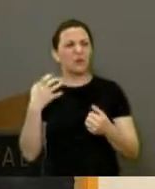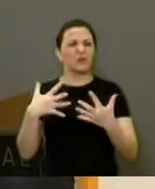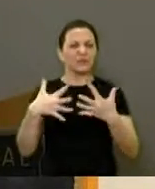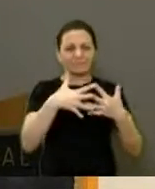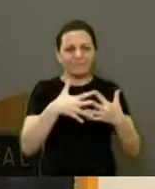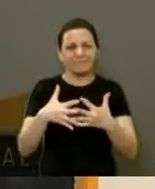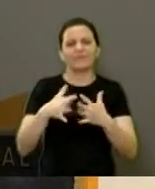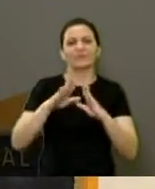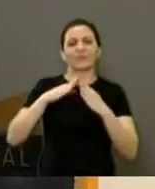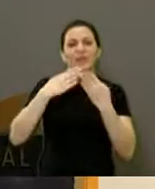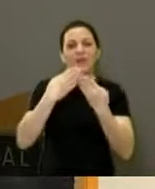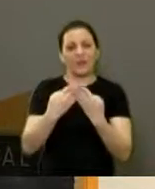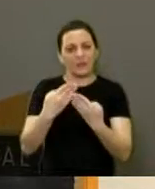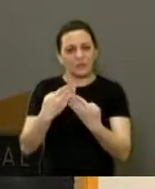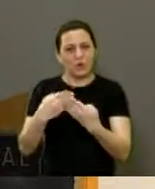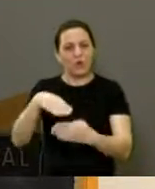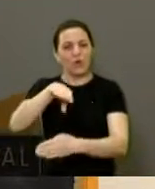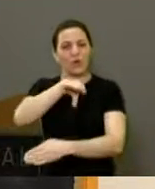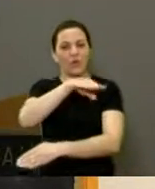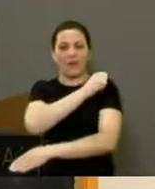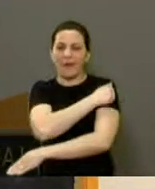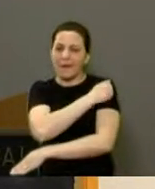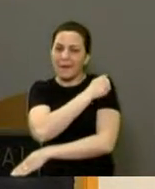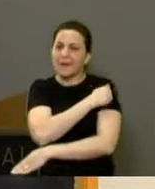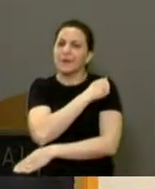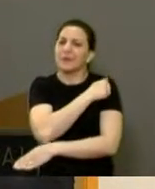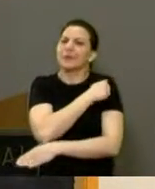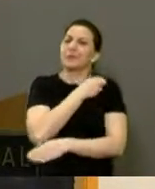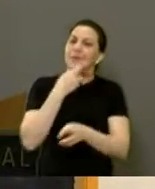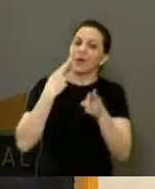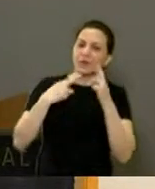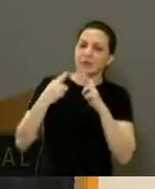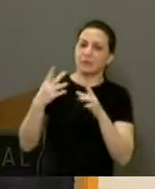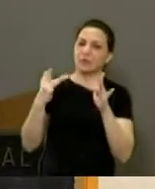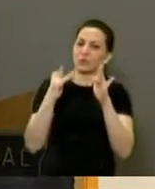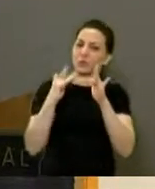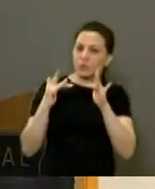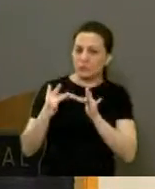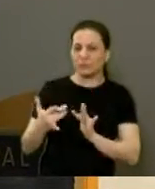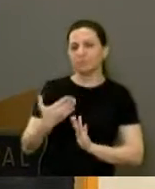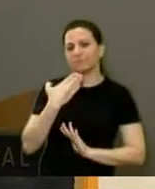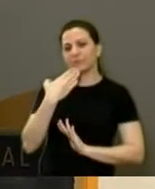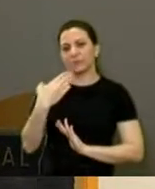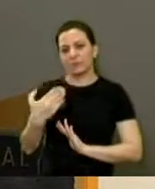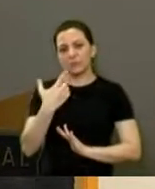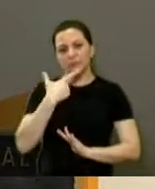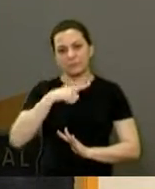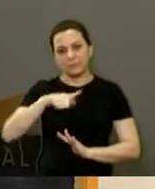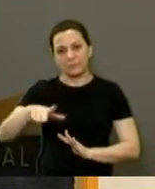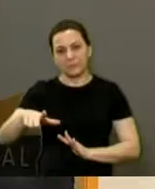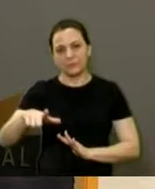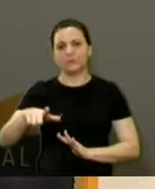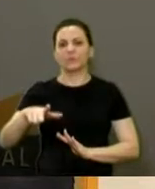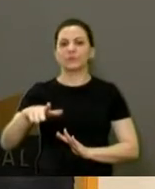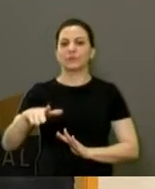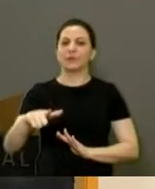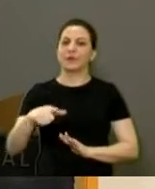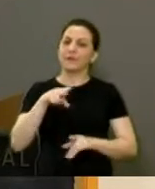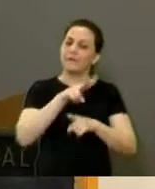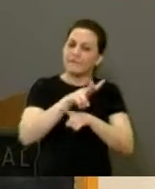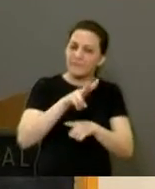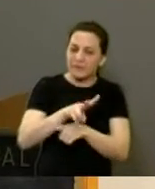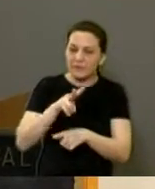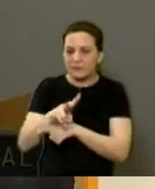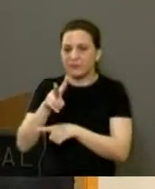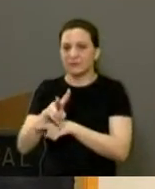os próprios alunos, a gente tem contatos lá, pediram para a gente fazer essa indicação para uma